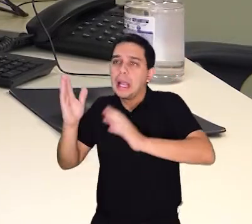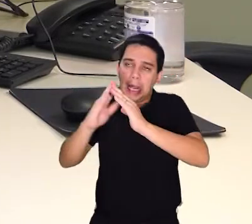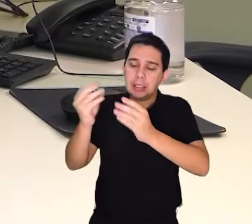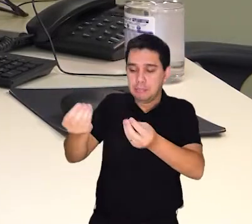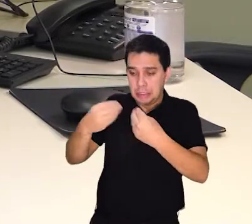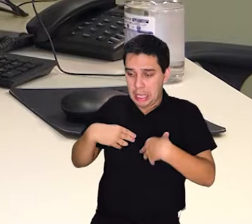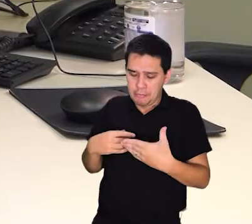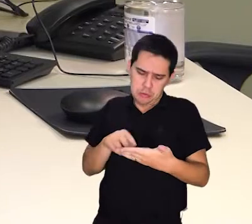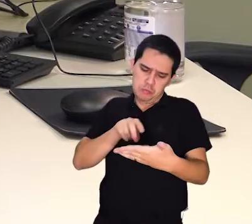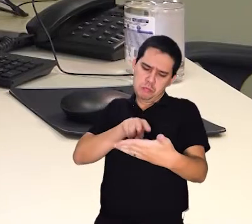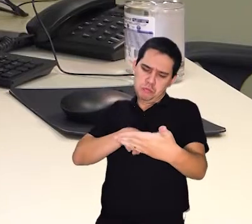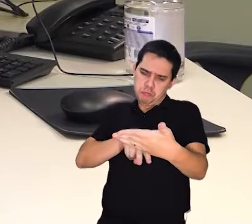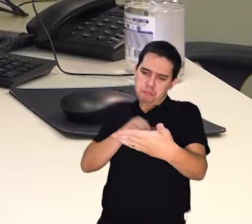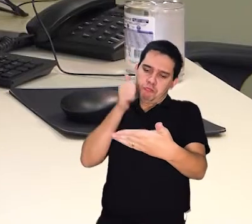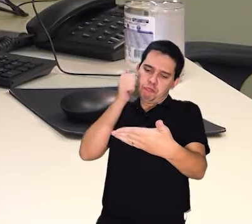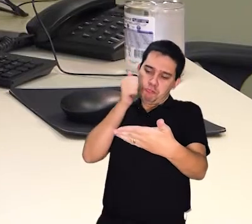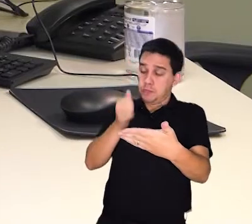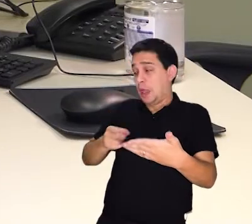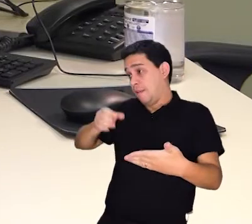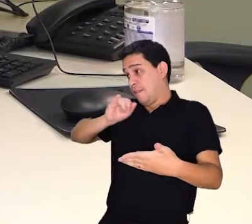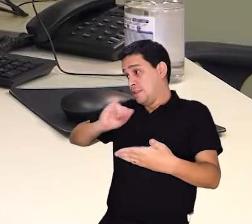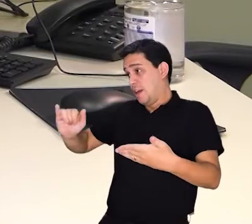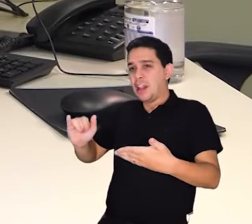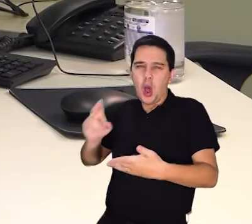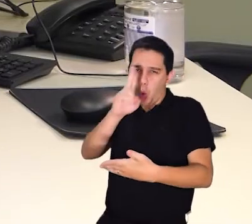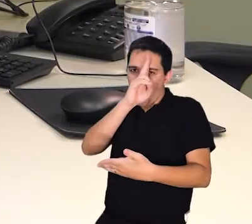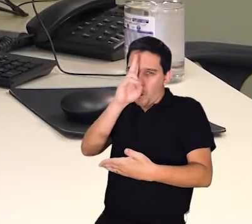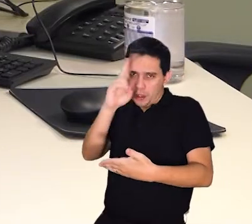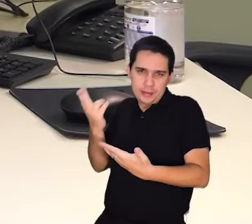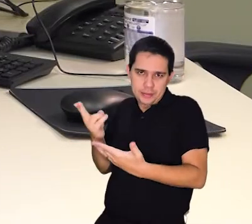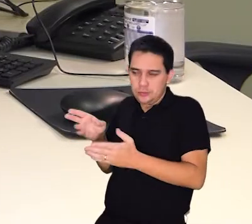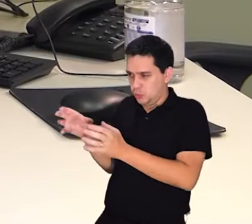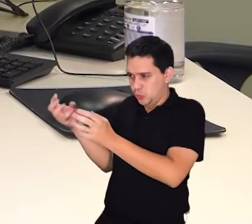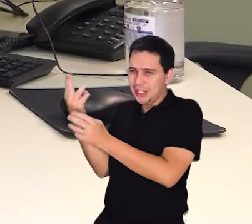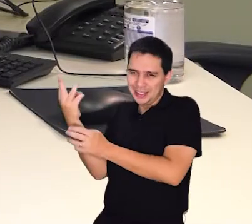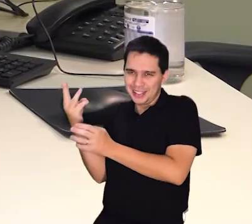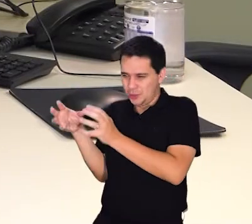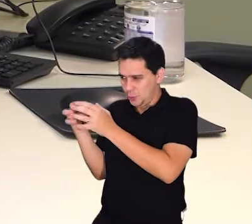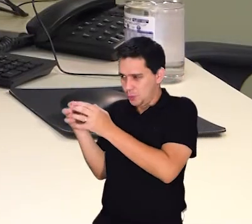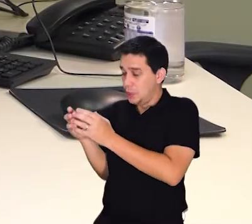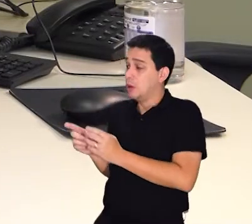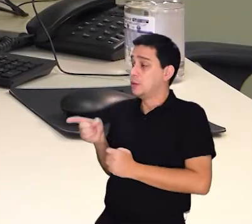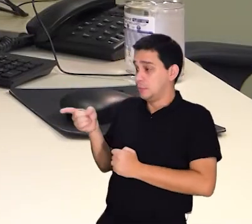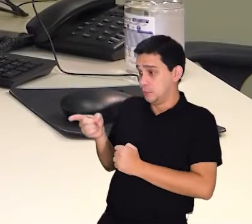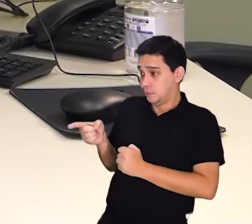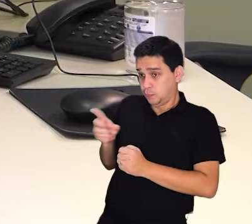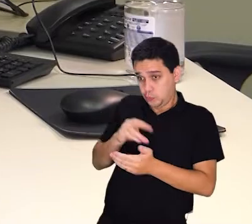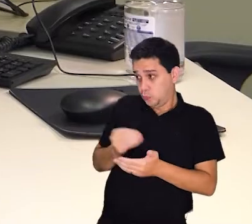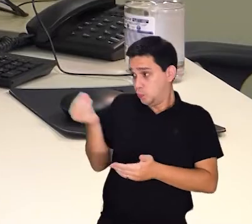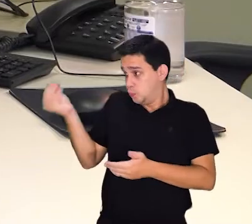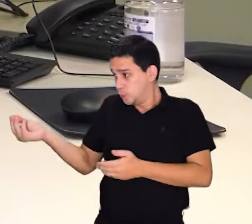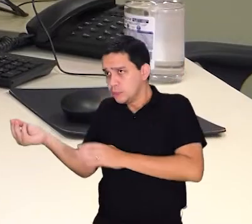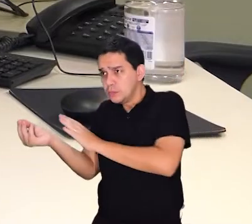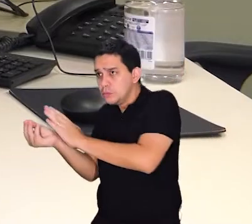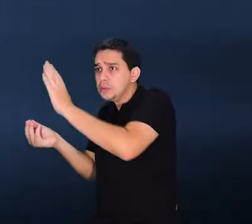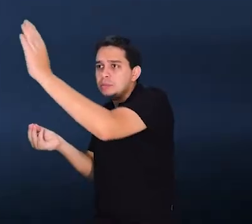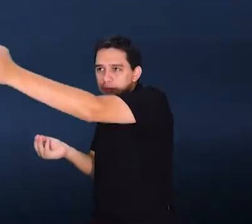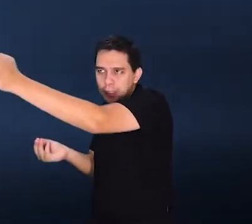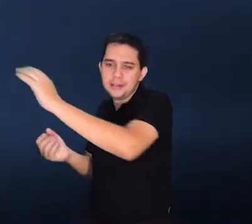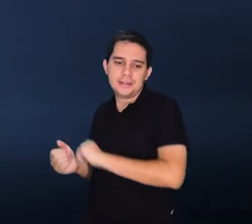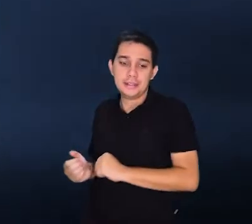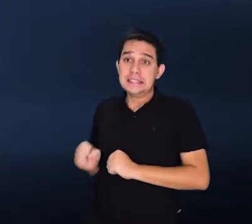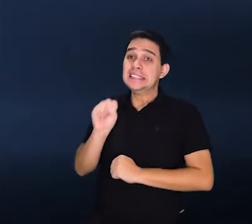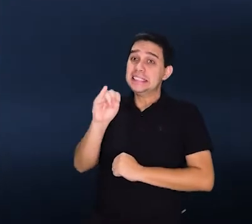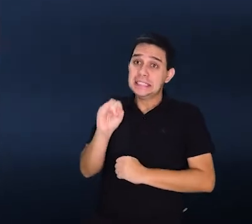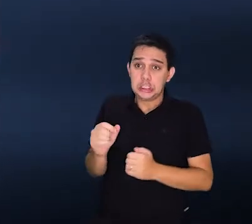o Aluan, por sua vez, fazia contato com os seus motoristas e, se por acaso ele não tivesse aquela droga à sua disposição, fazia contato também com os